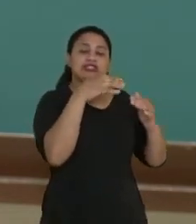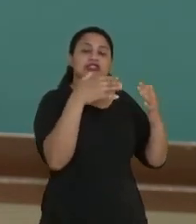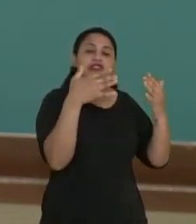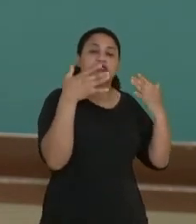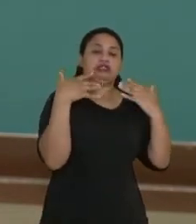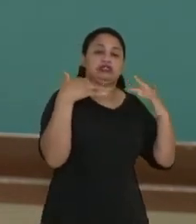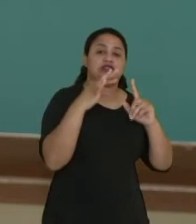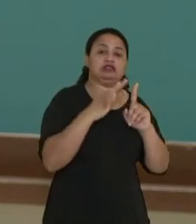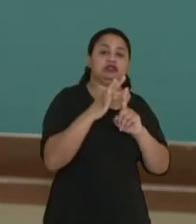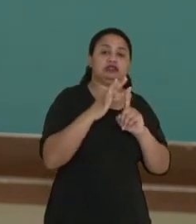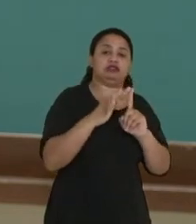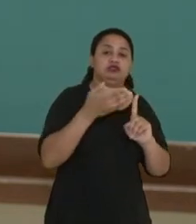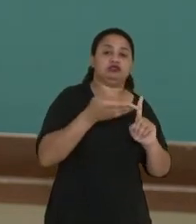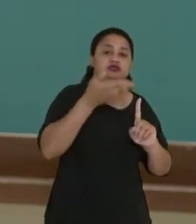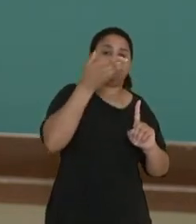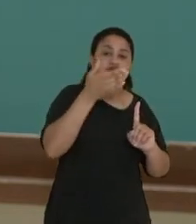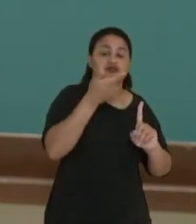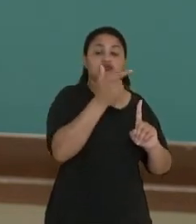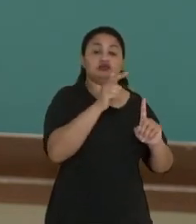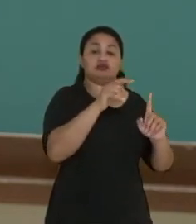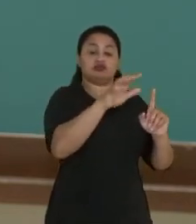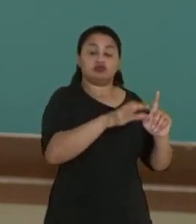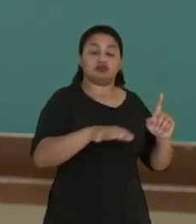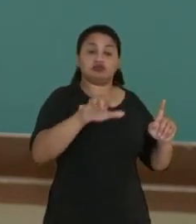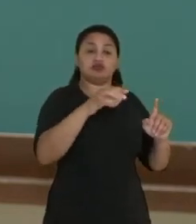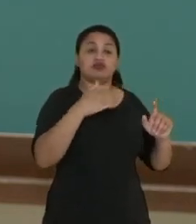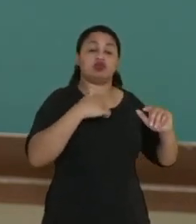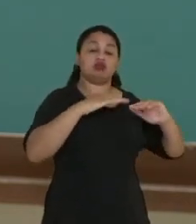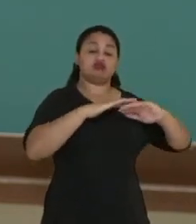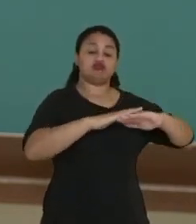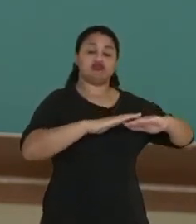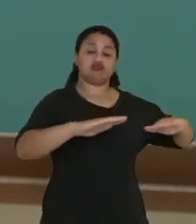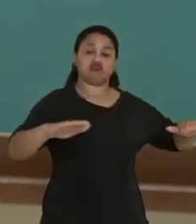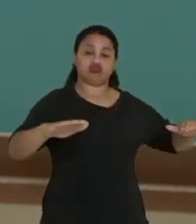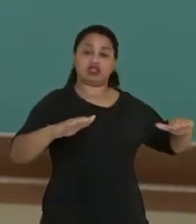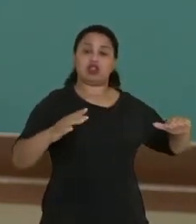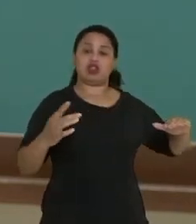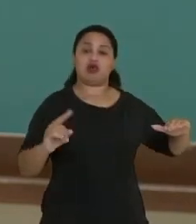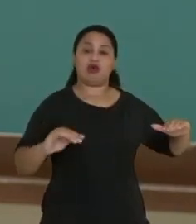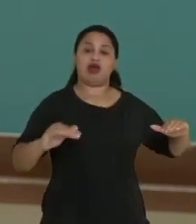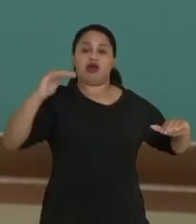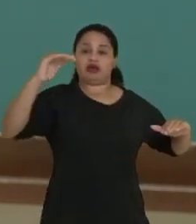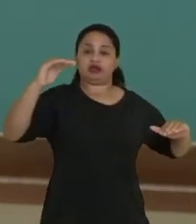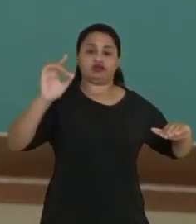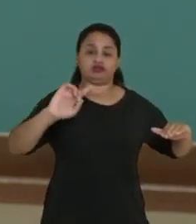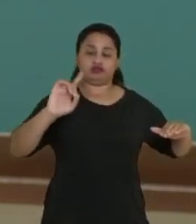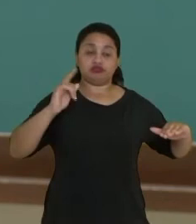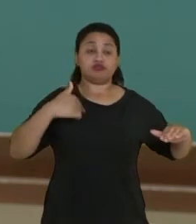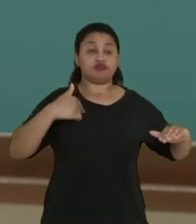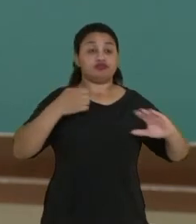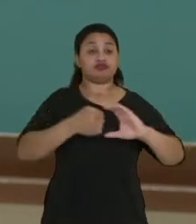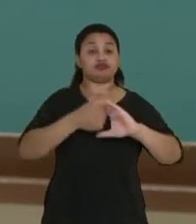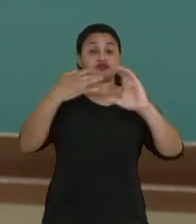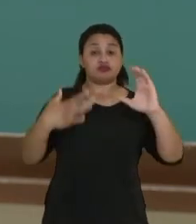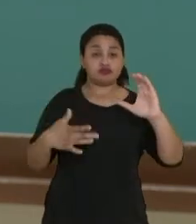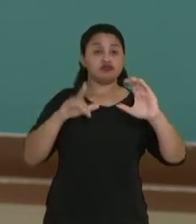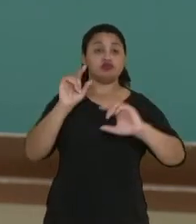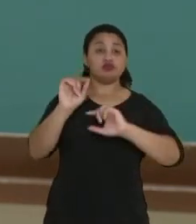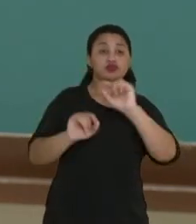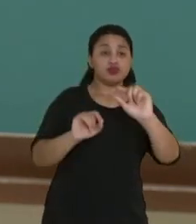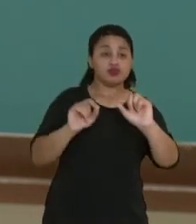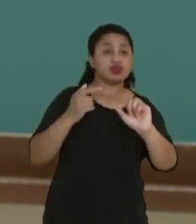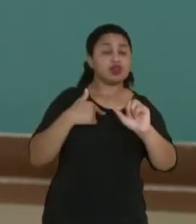mais altas em outras áreas que não têm uma altitude tão elevada, né? Então, são características que vão fazer